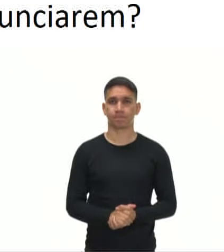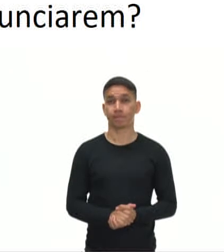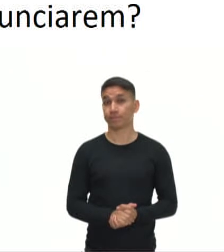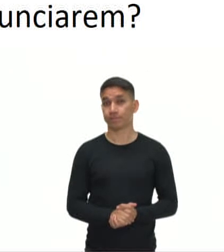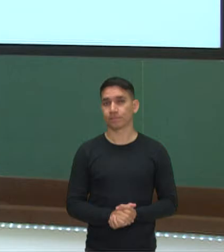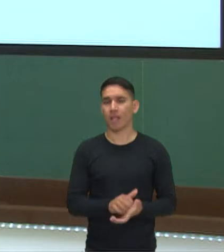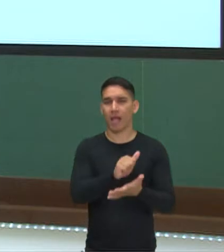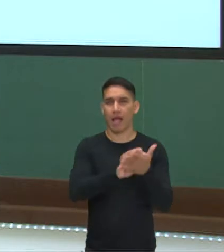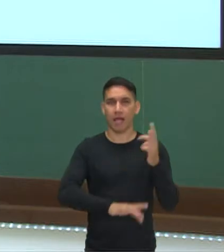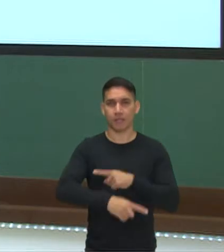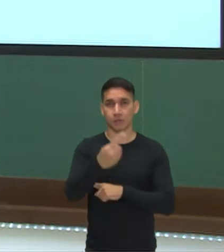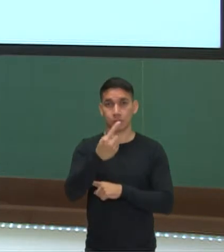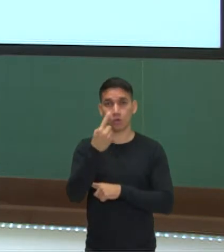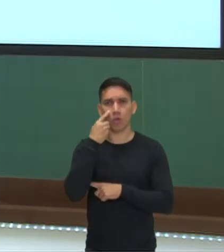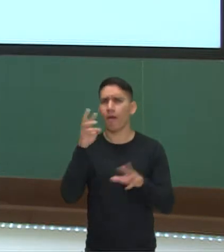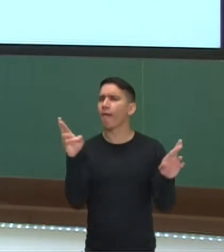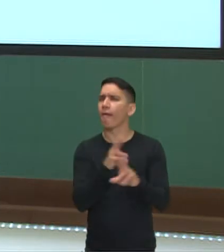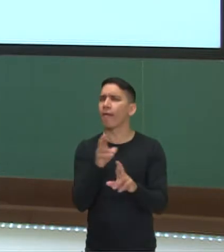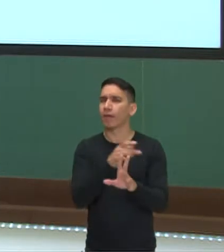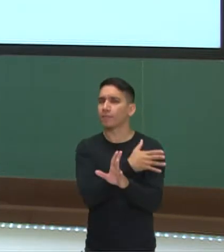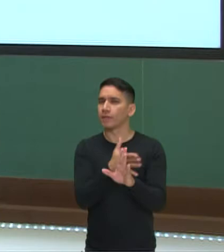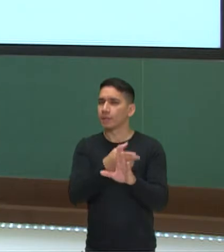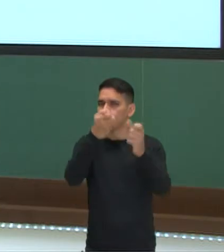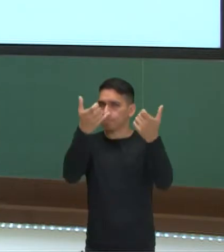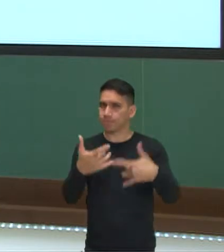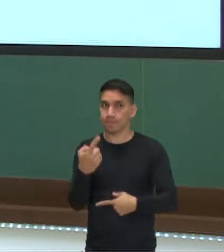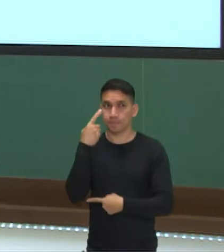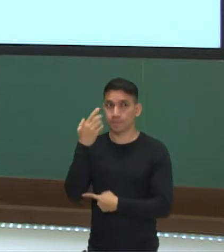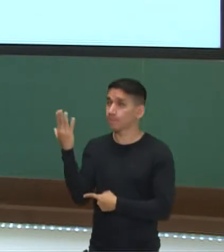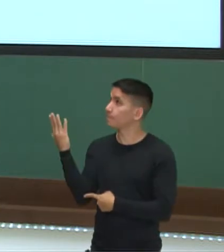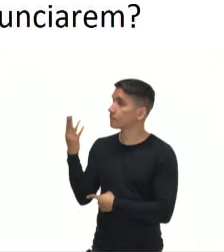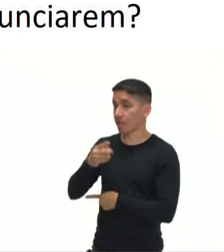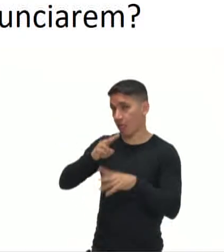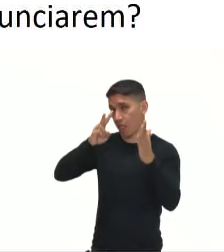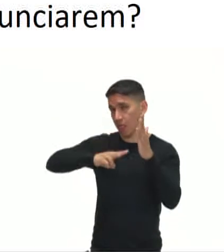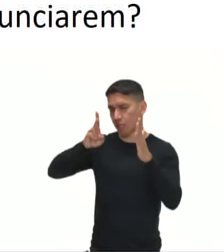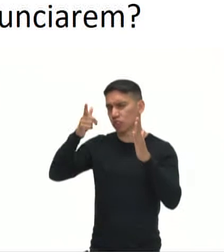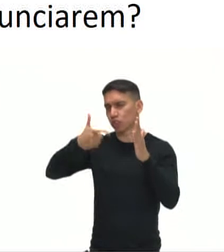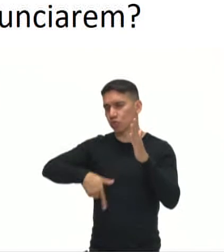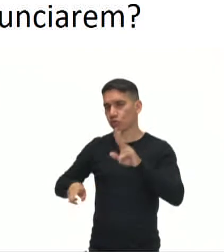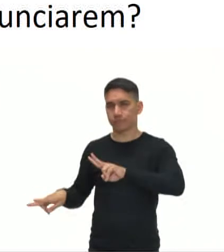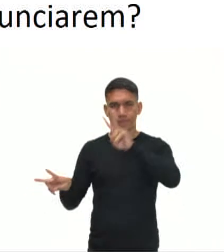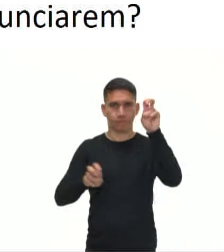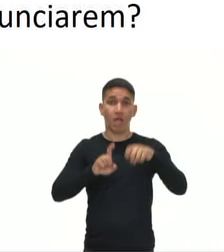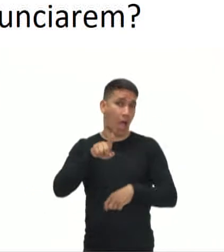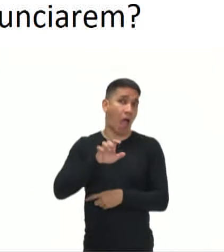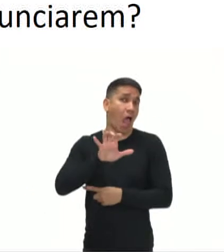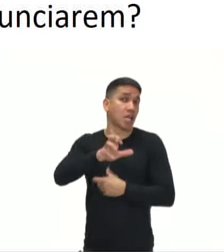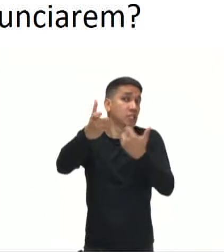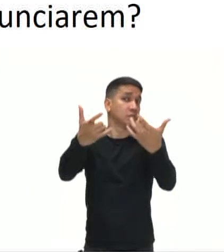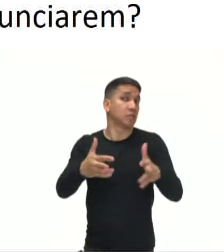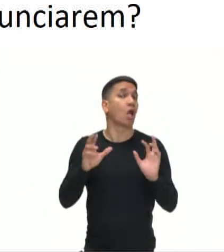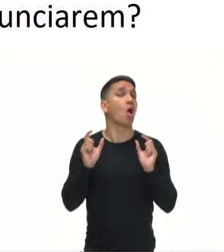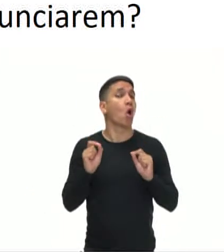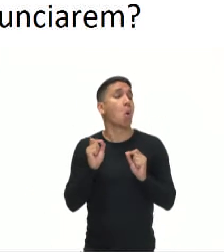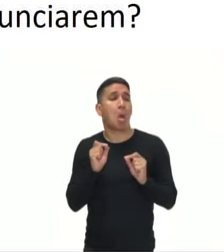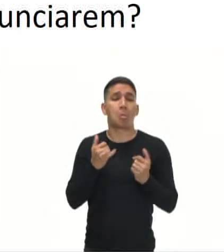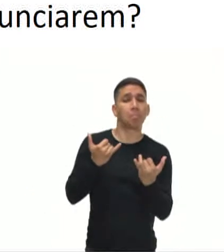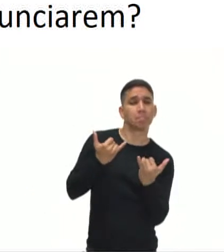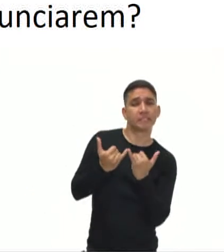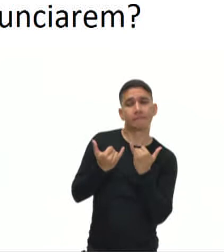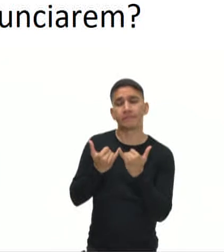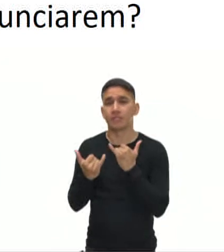Vamos para a primeira atividade em relação a este comentário? Releia. É o que se explica a relativa frequência em